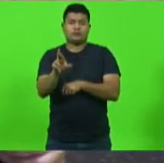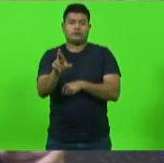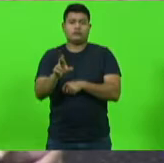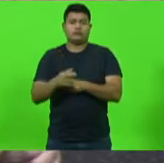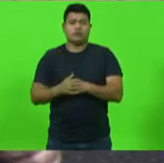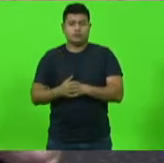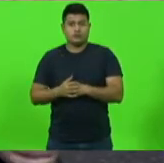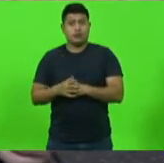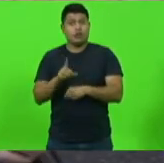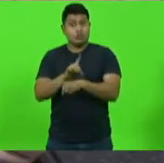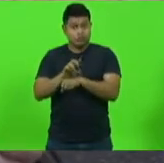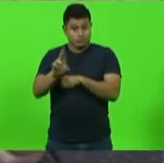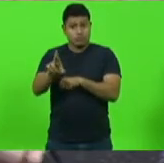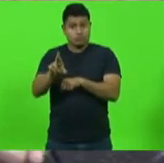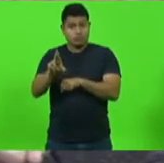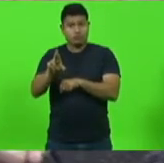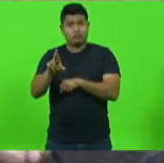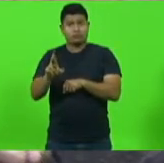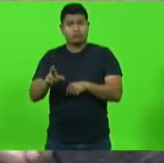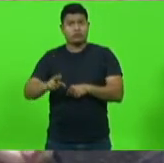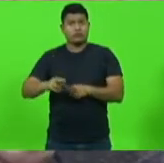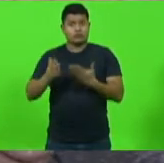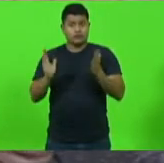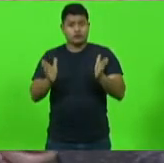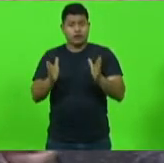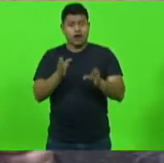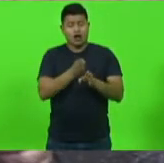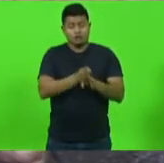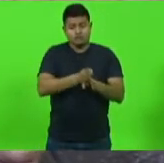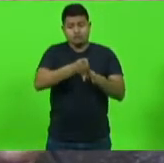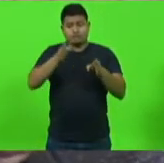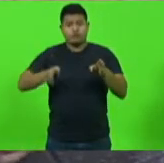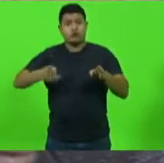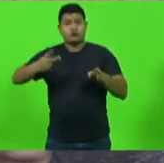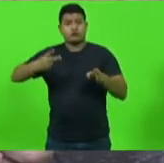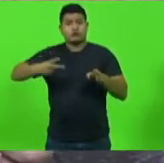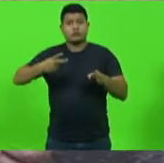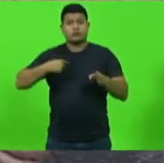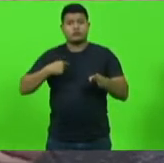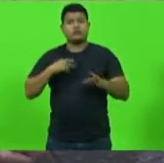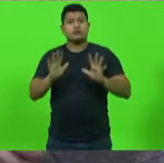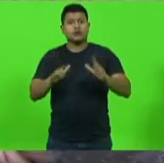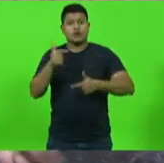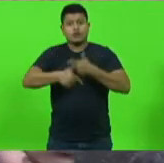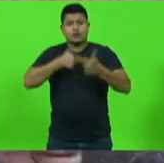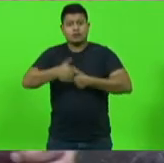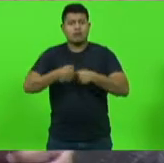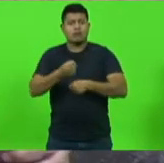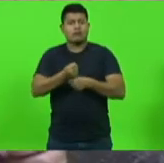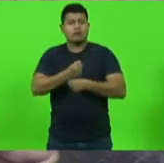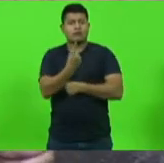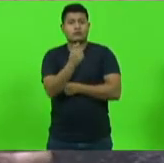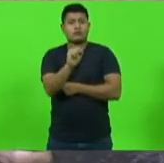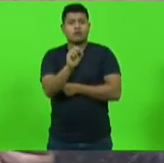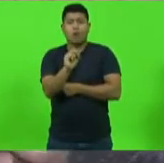Isso ele já está no segundo terço da sua carreira, ou seja, pelo menos já trabalhou no mínimo de 18 a 20 anos, já tirou do seu